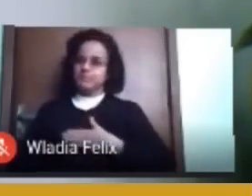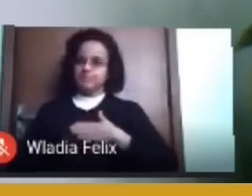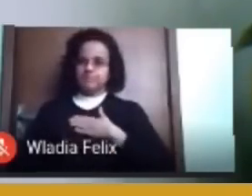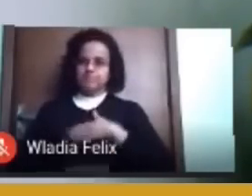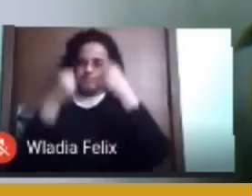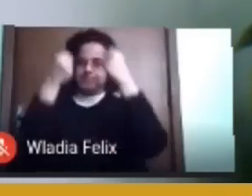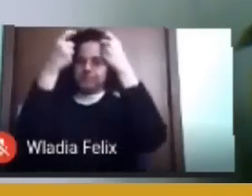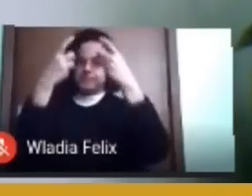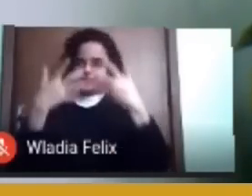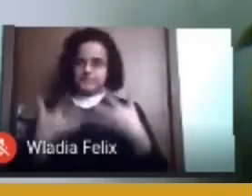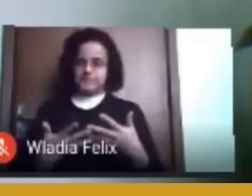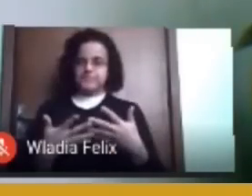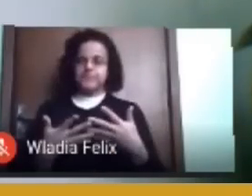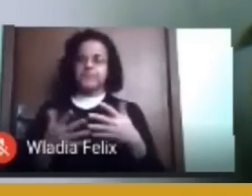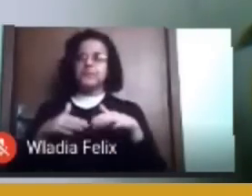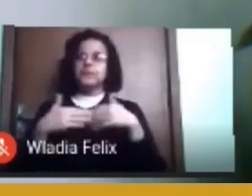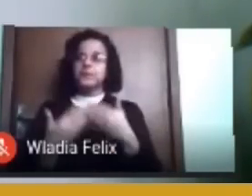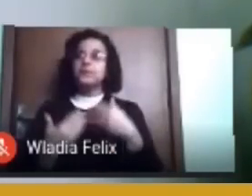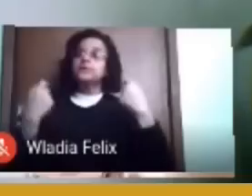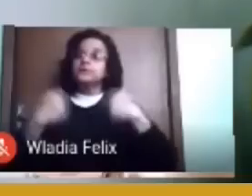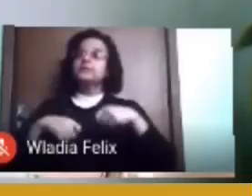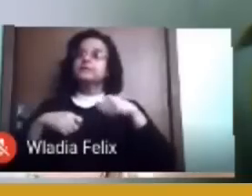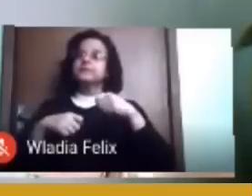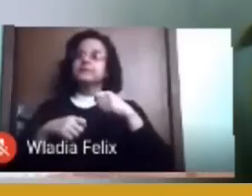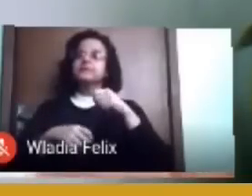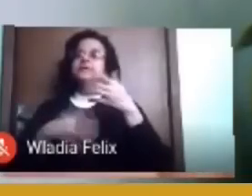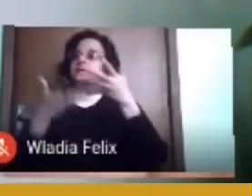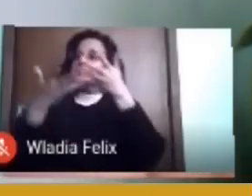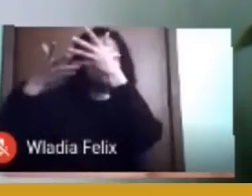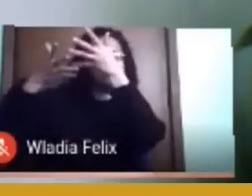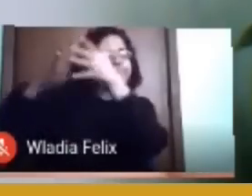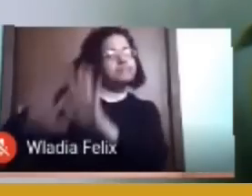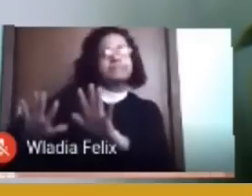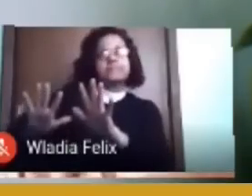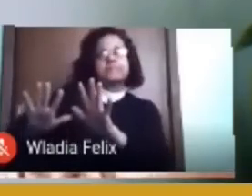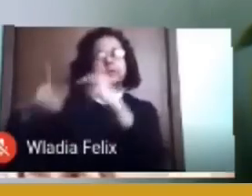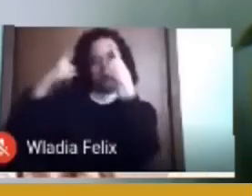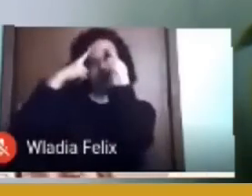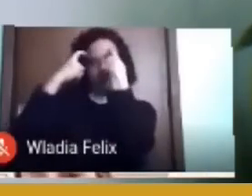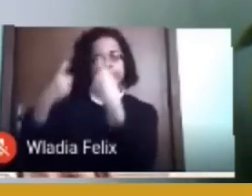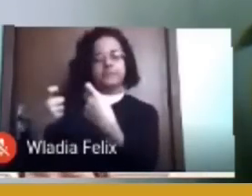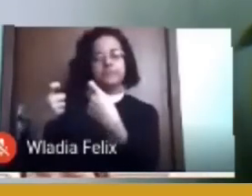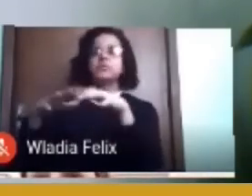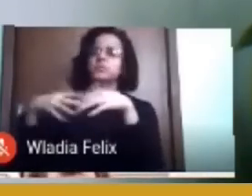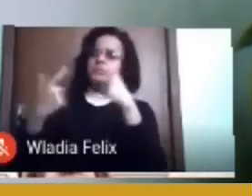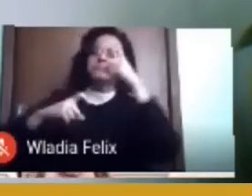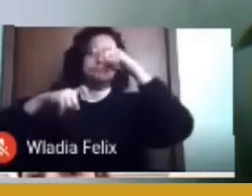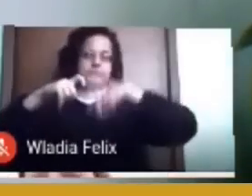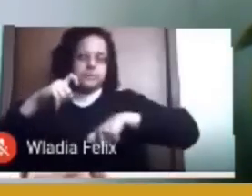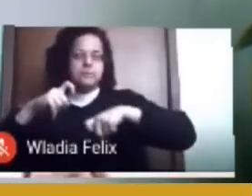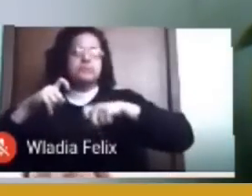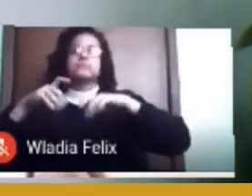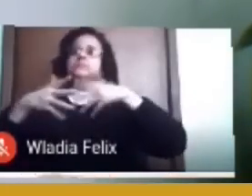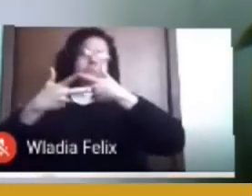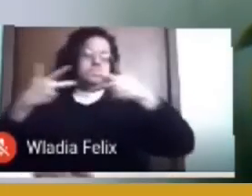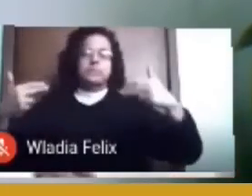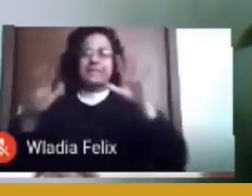gente conhece enquanto profissionais do magistério, como profissionais e